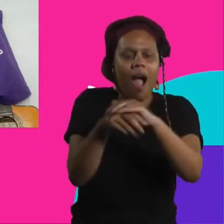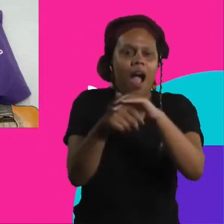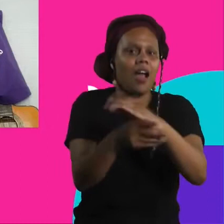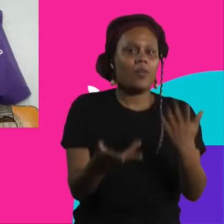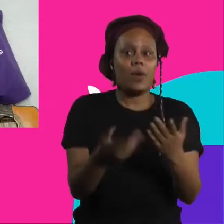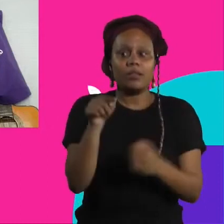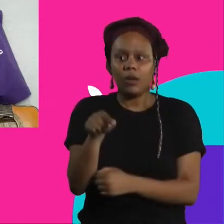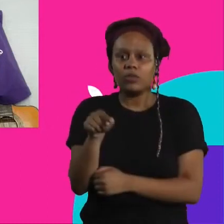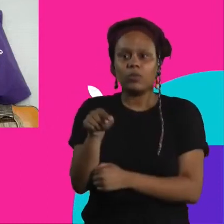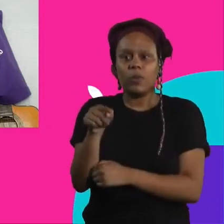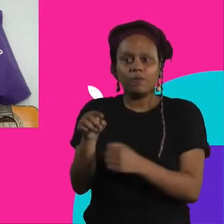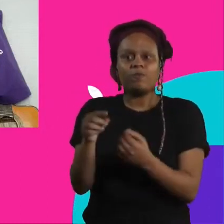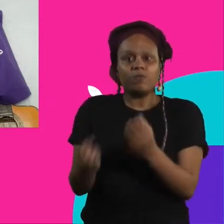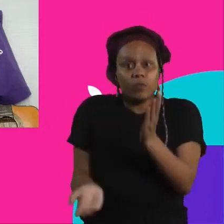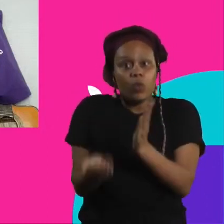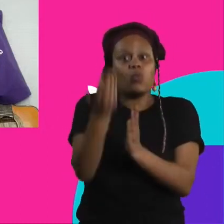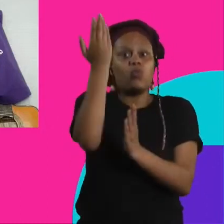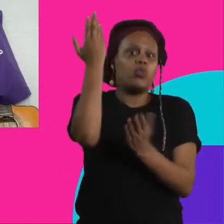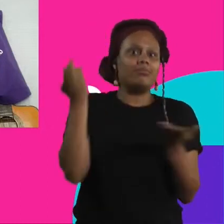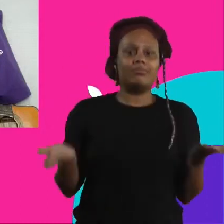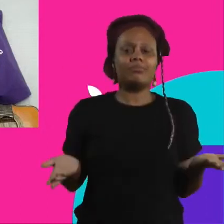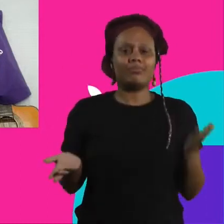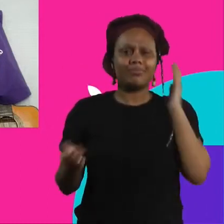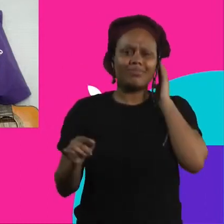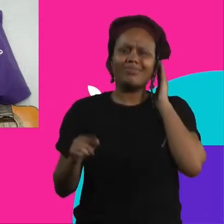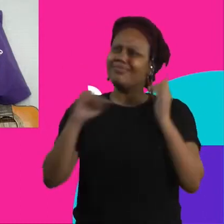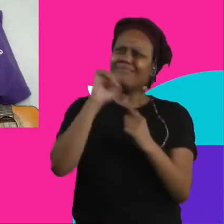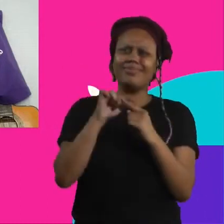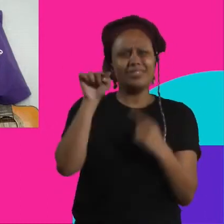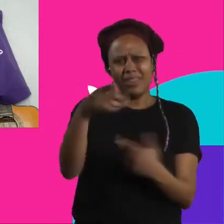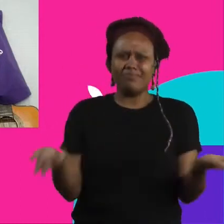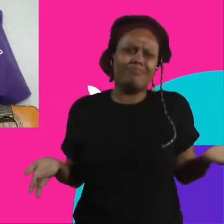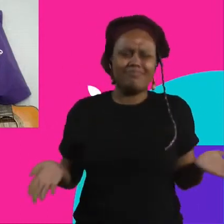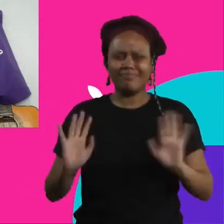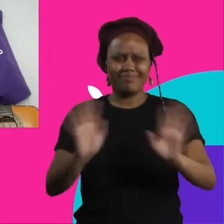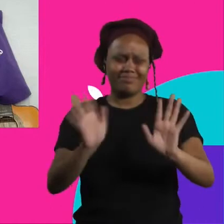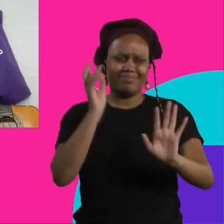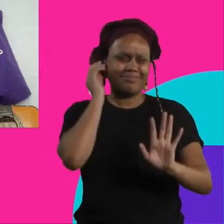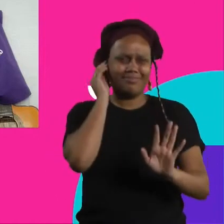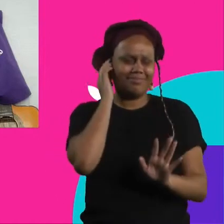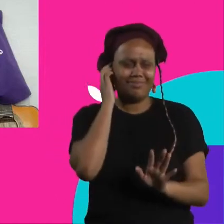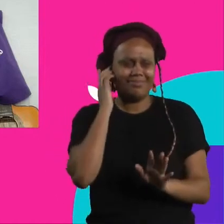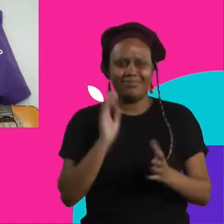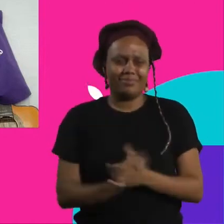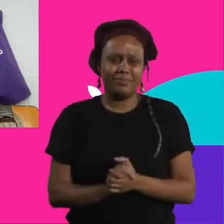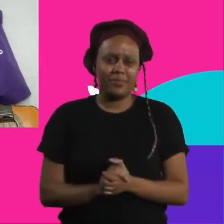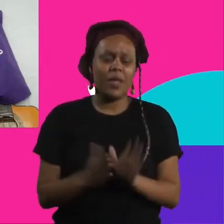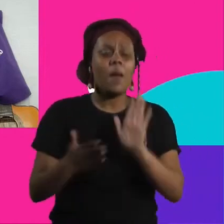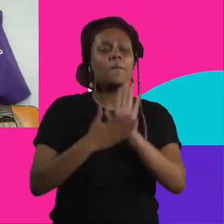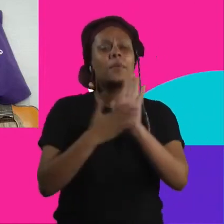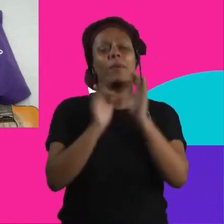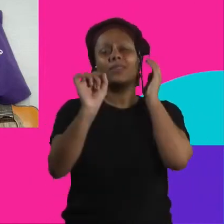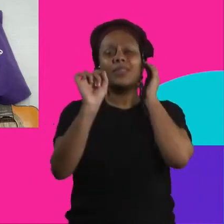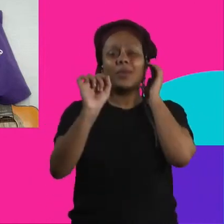vai subir ou vai descer? Não é esse o objetivo do que a gente está fazendo aqui, né? O que a gente está propondo aqui é